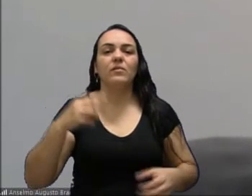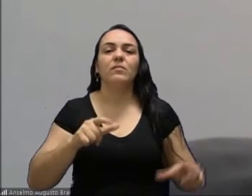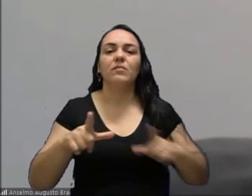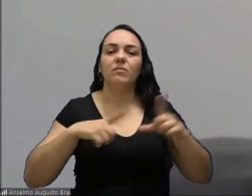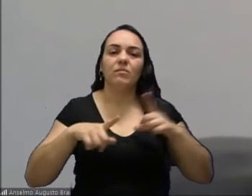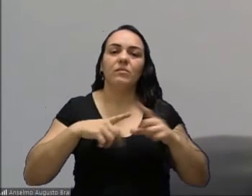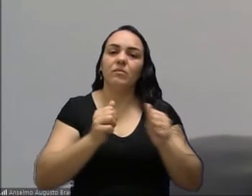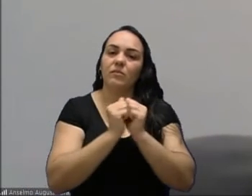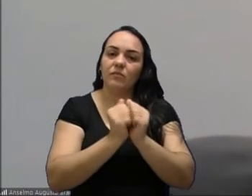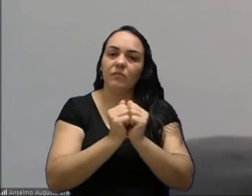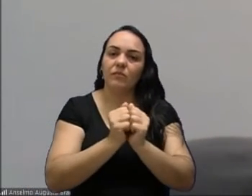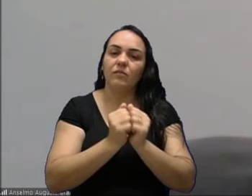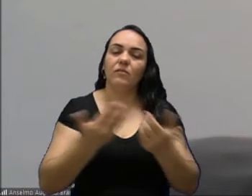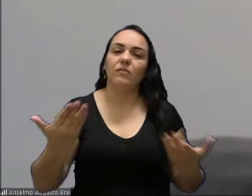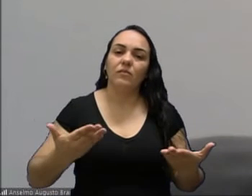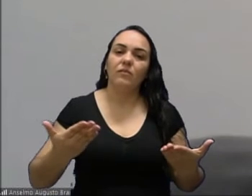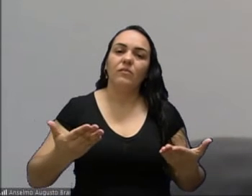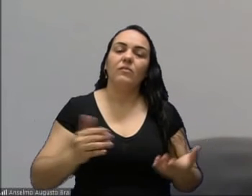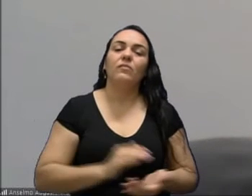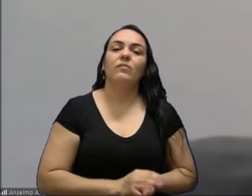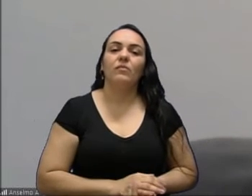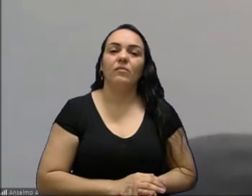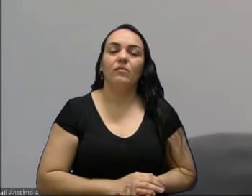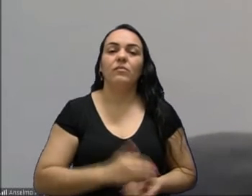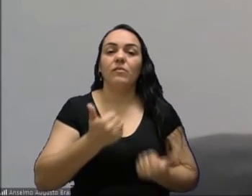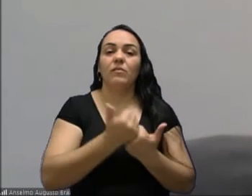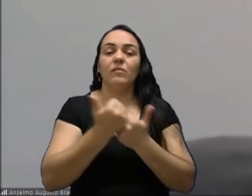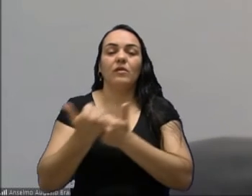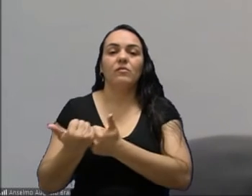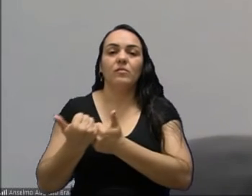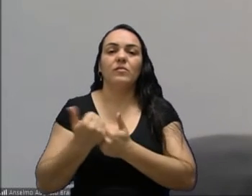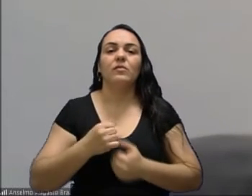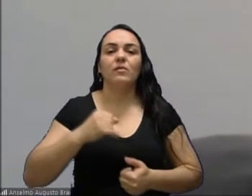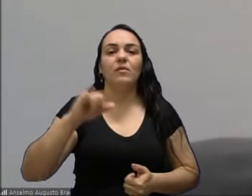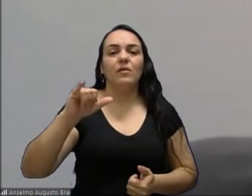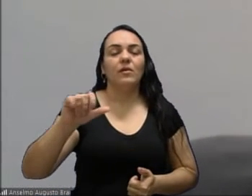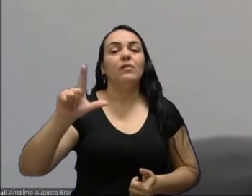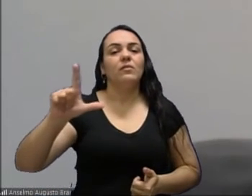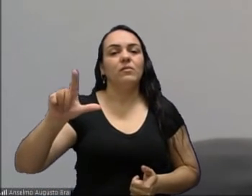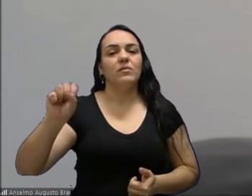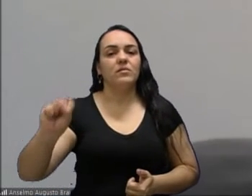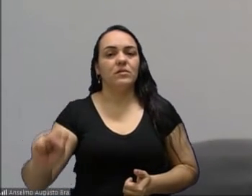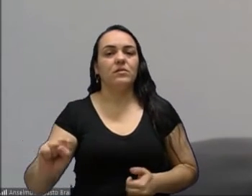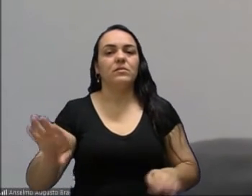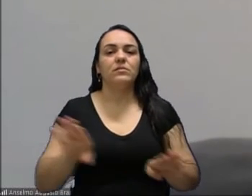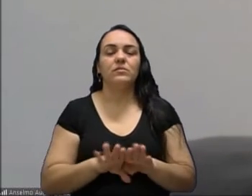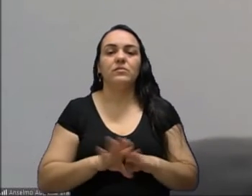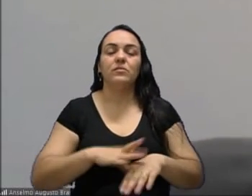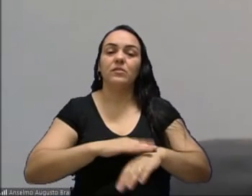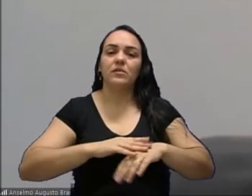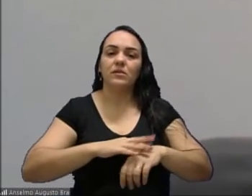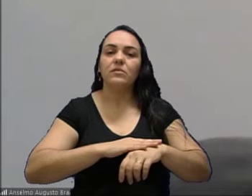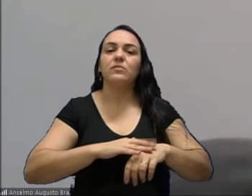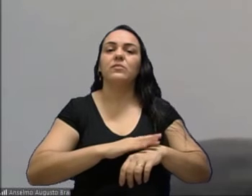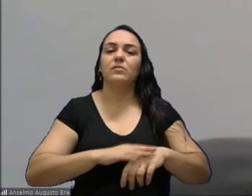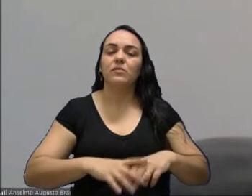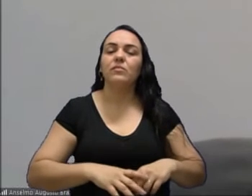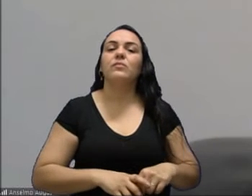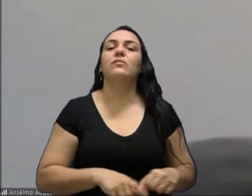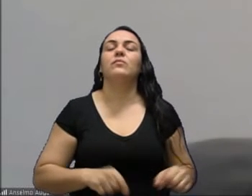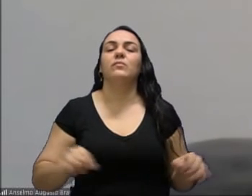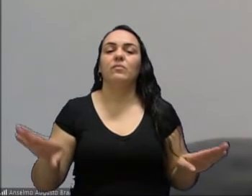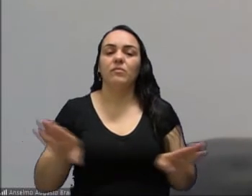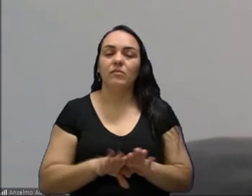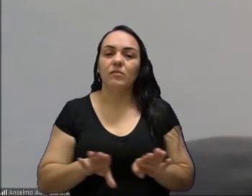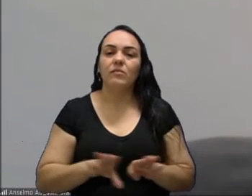vereadores eu substituindo momentaneamente o pastor vereador Luiz Santos esse momento difícil que ele se